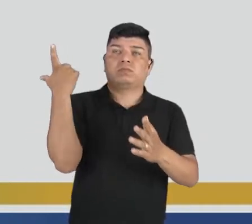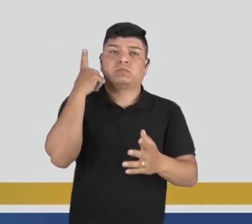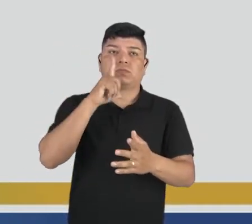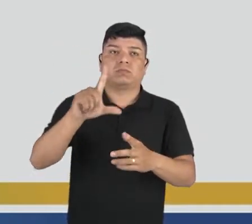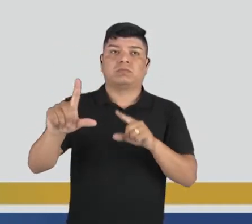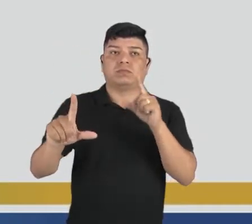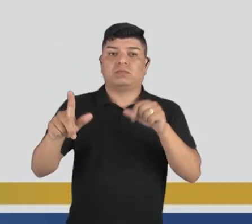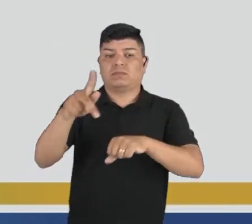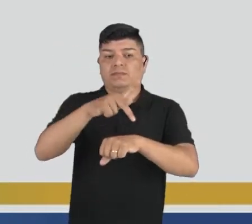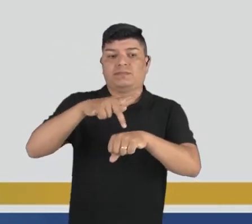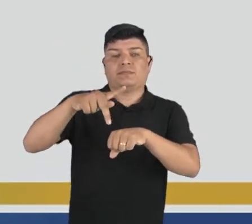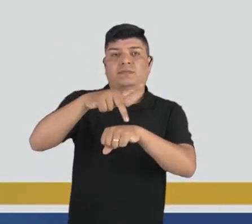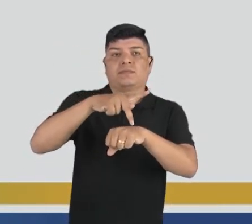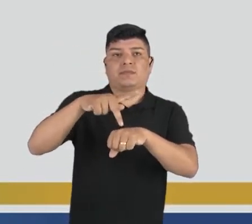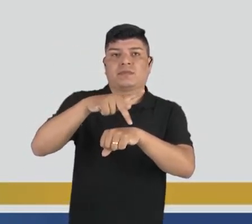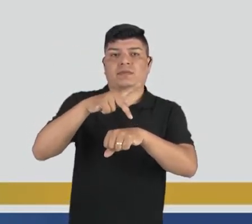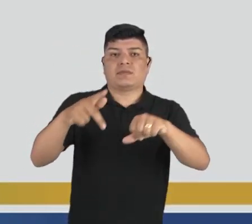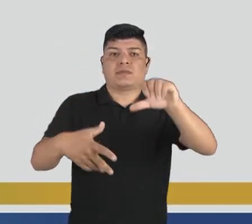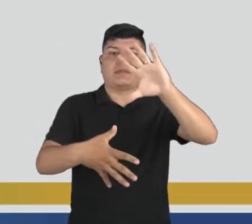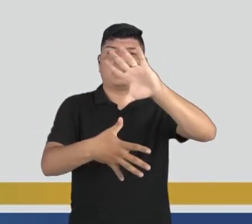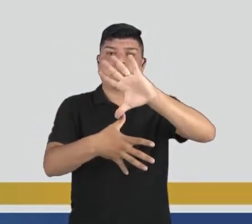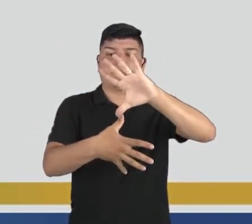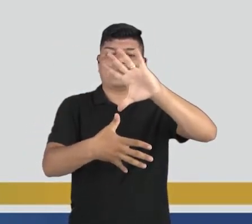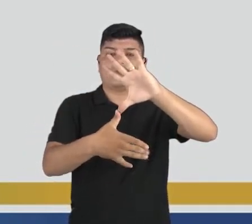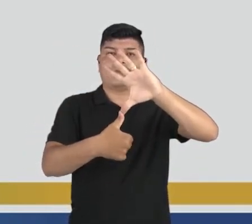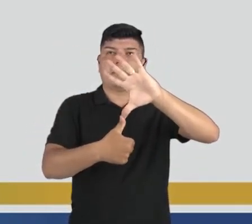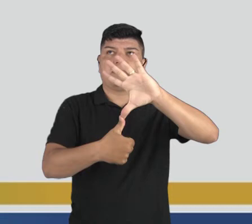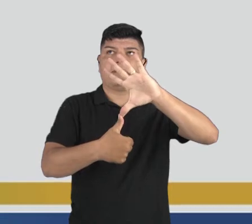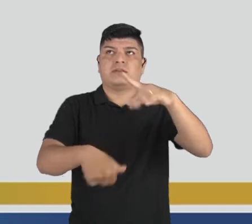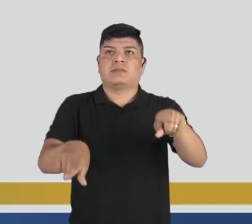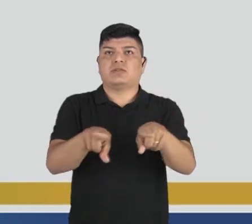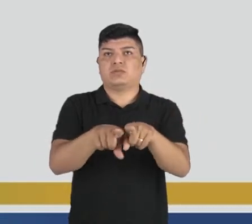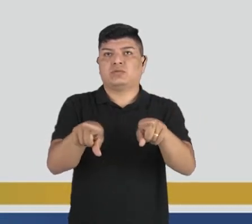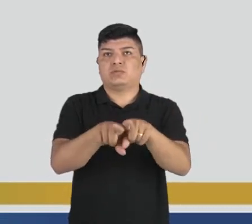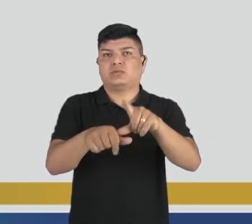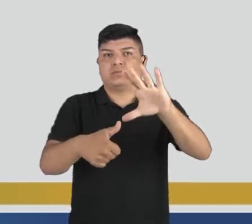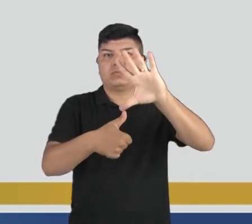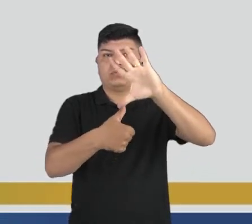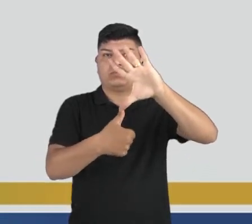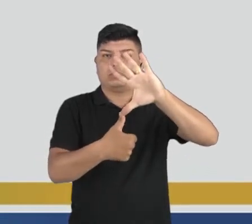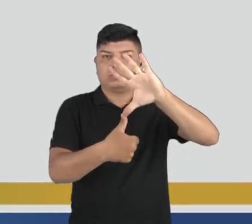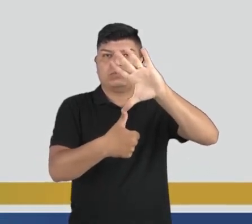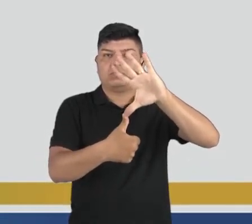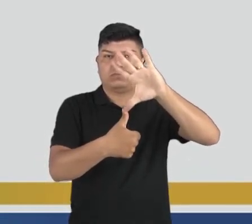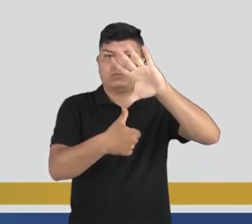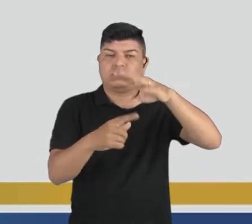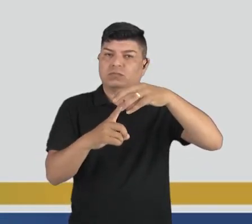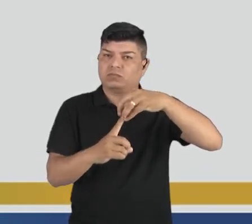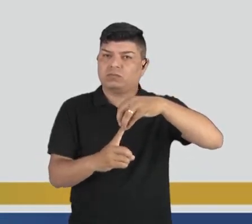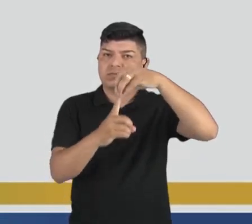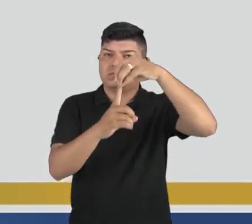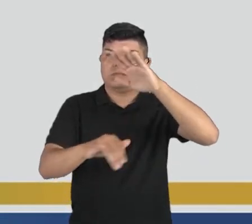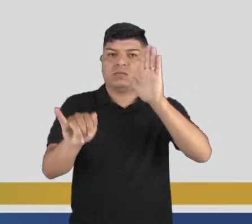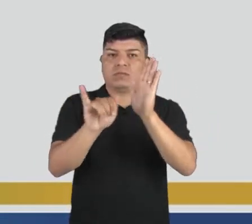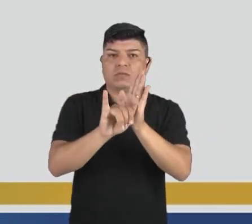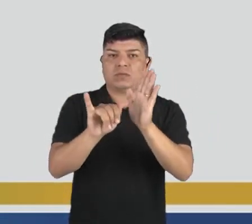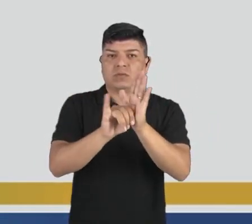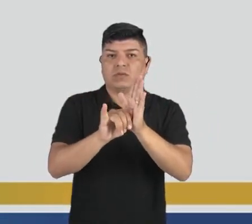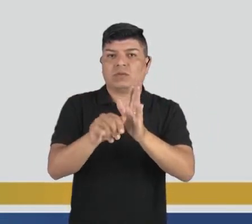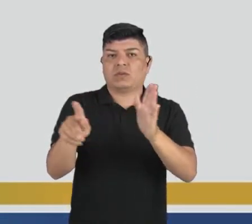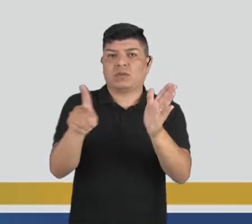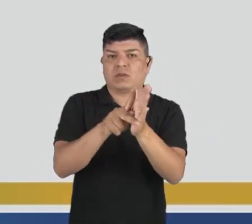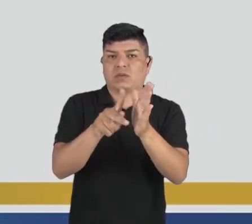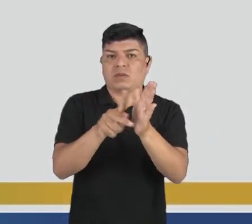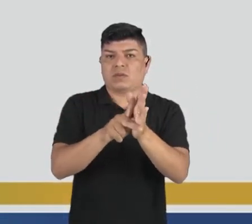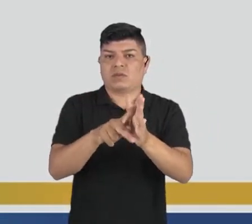alcançou, né, os países da América do Sul, e mais que cada país da América do Sul tem a sua determinada identidade, tá?